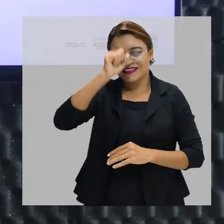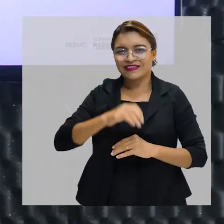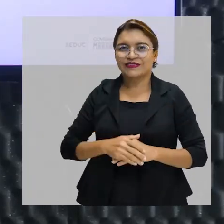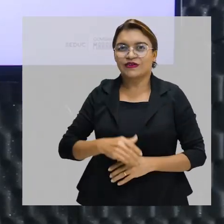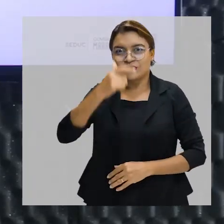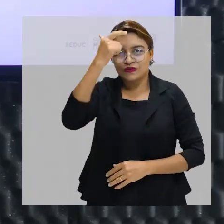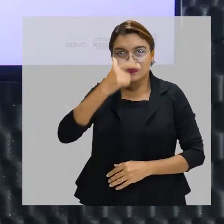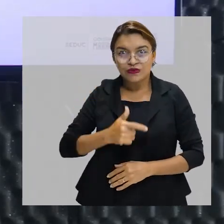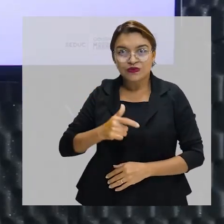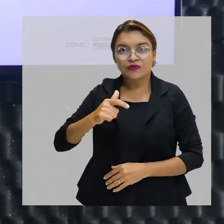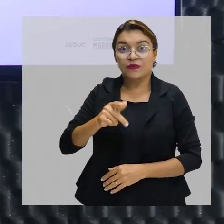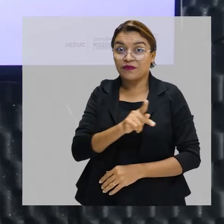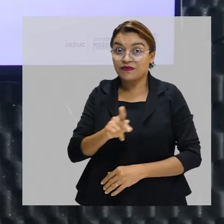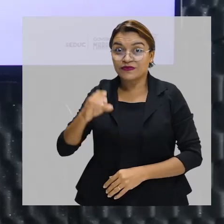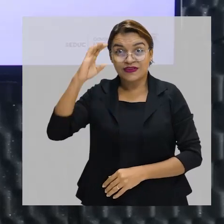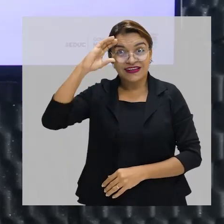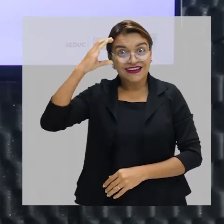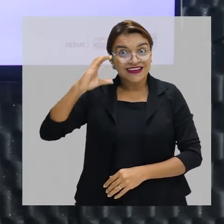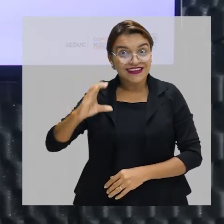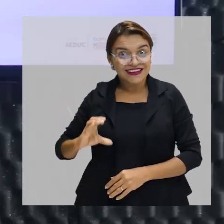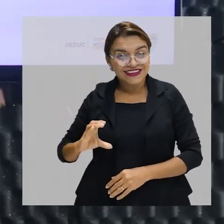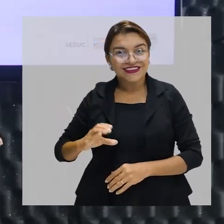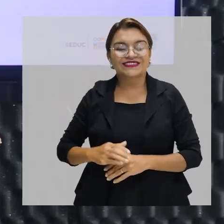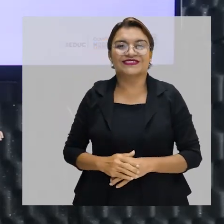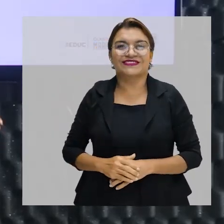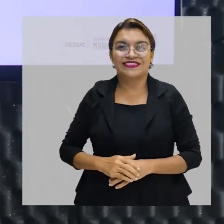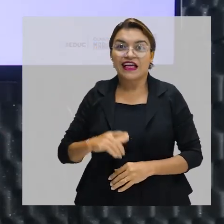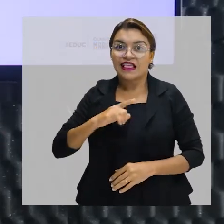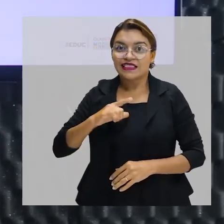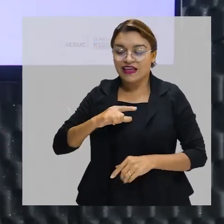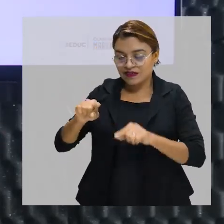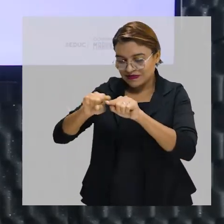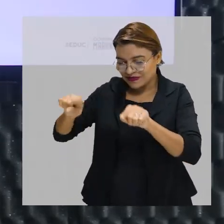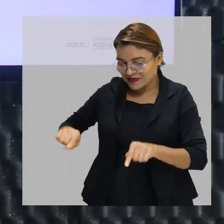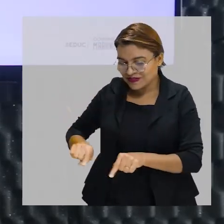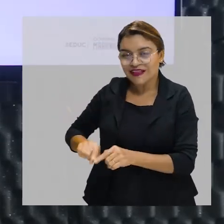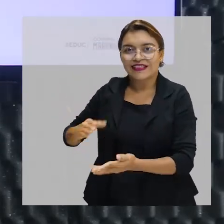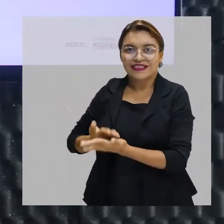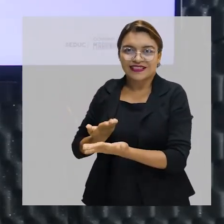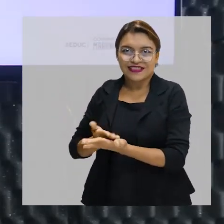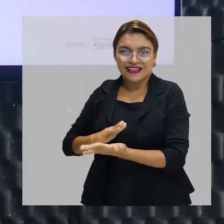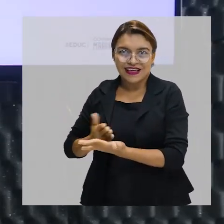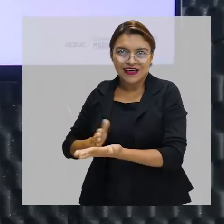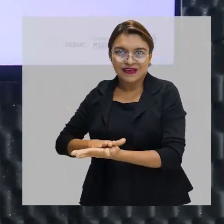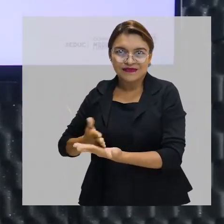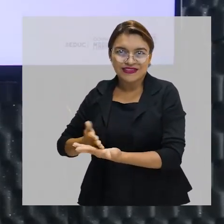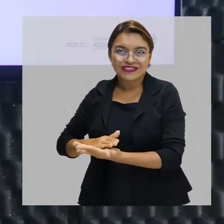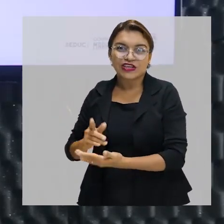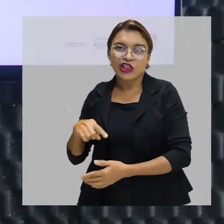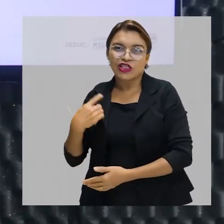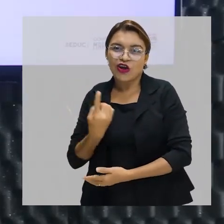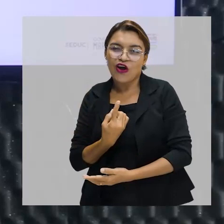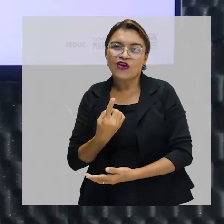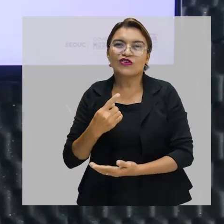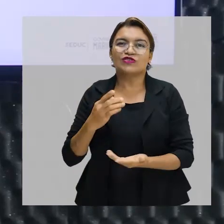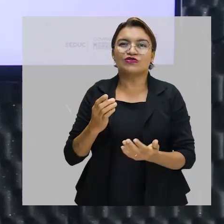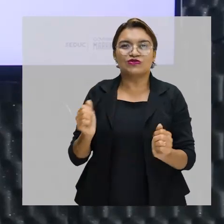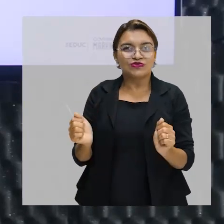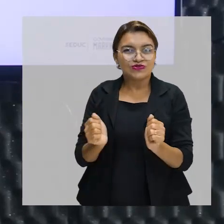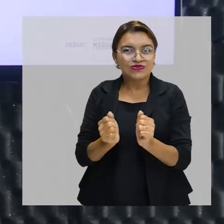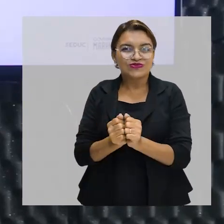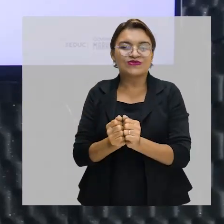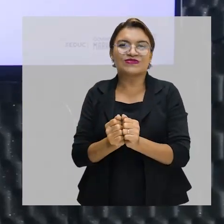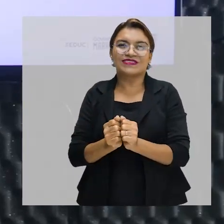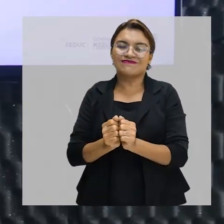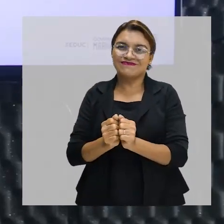sou a professora Cacau Sotero, essa é a Naíris e juntas estamos aqui para desenvolver o nosso